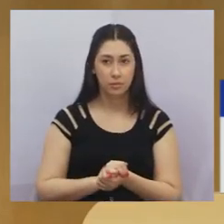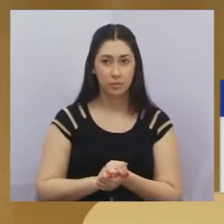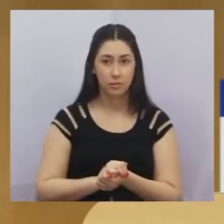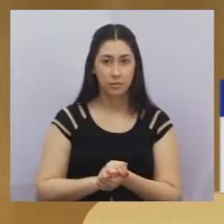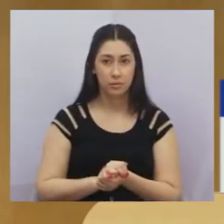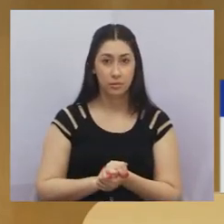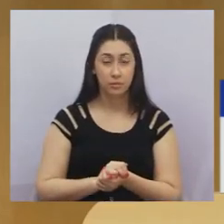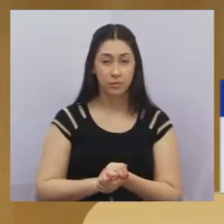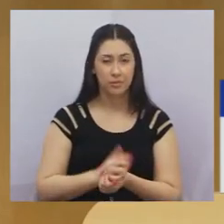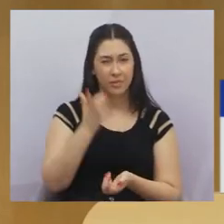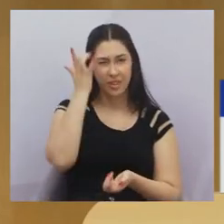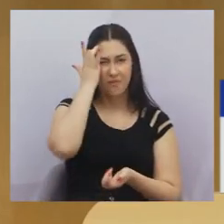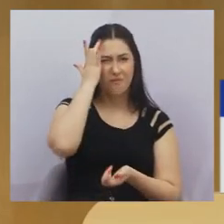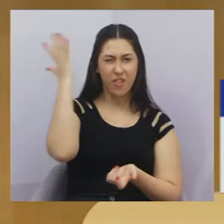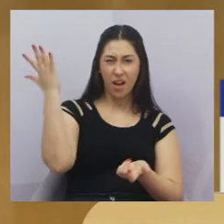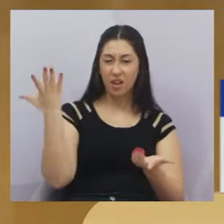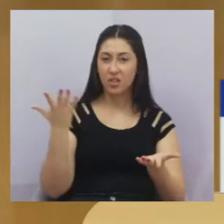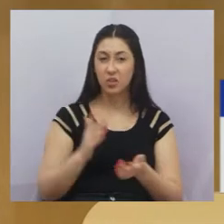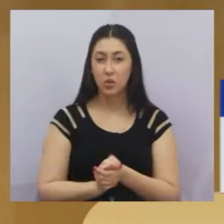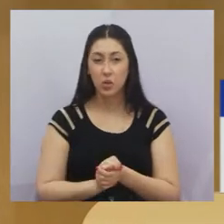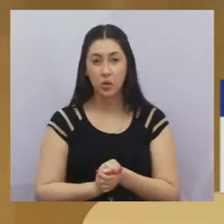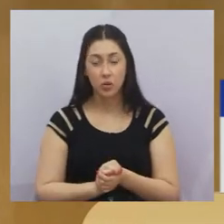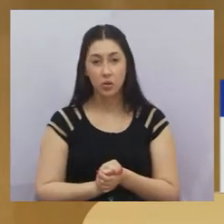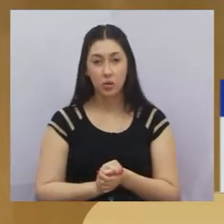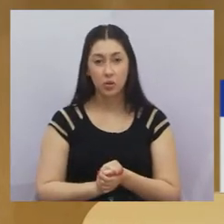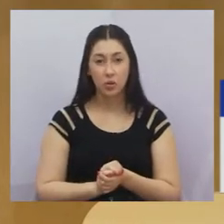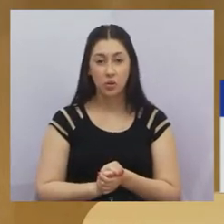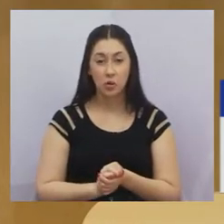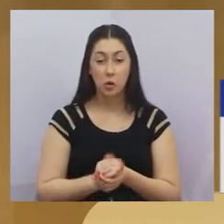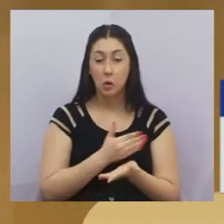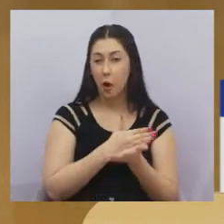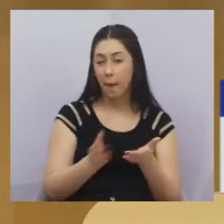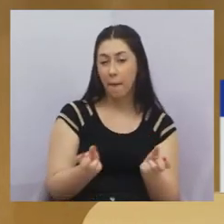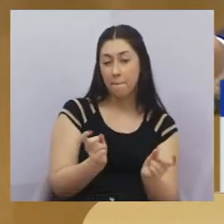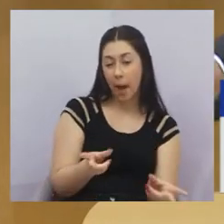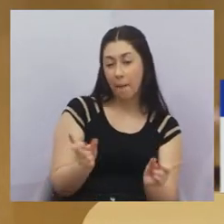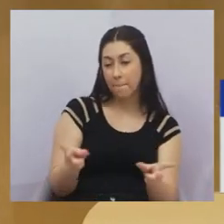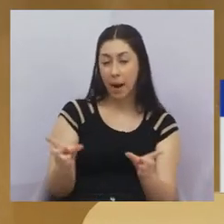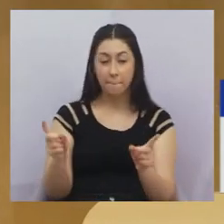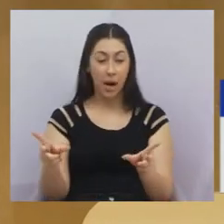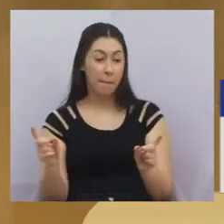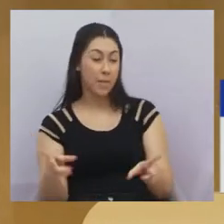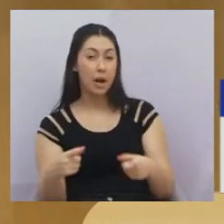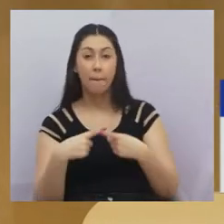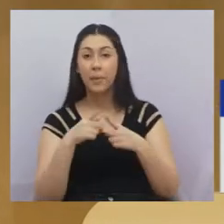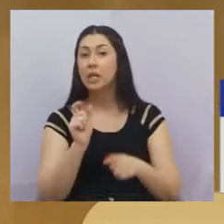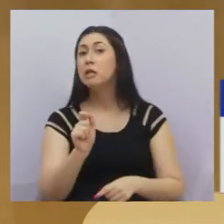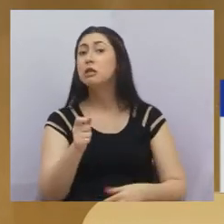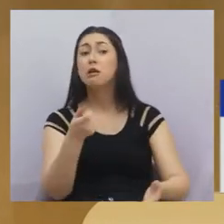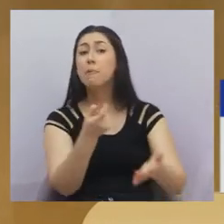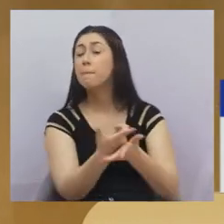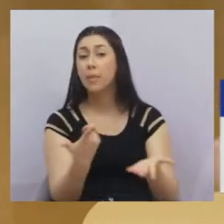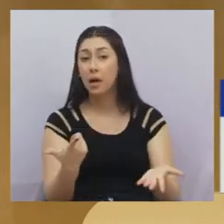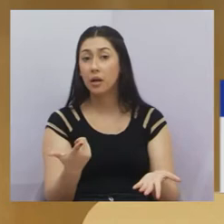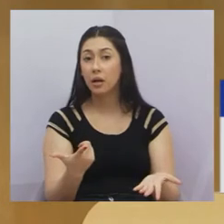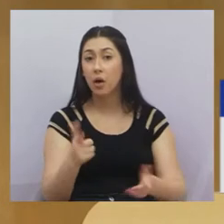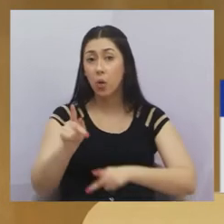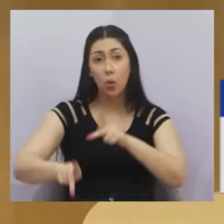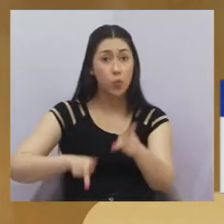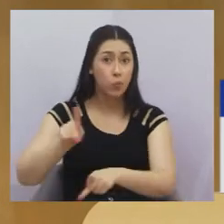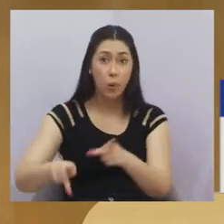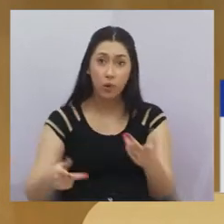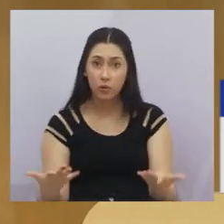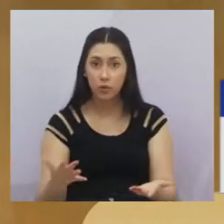É muito fácil você criar despesa, Hernani, com dinheiro do pagador de imposto. Criar